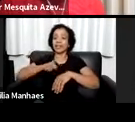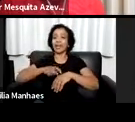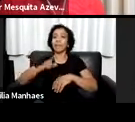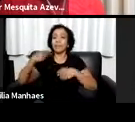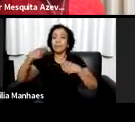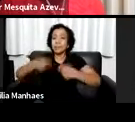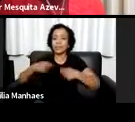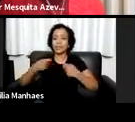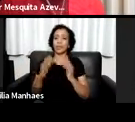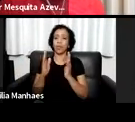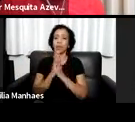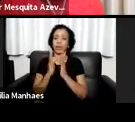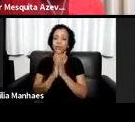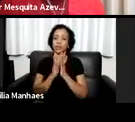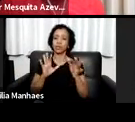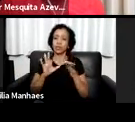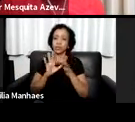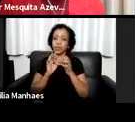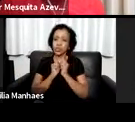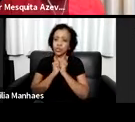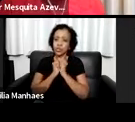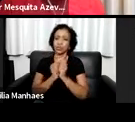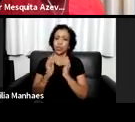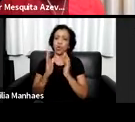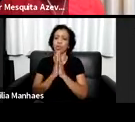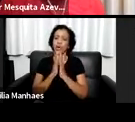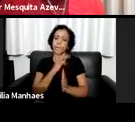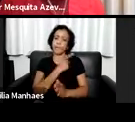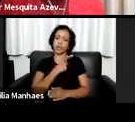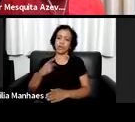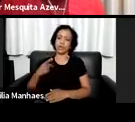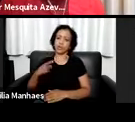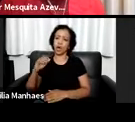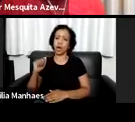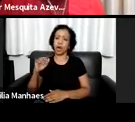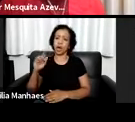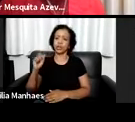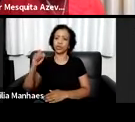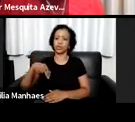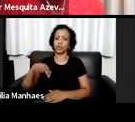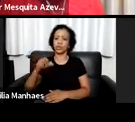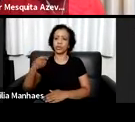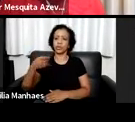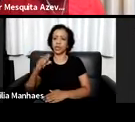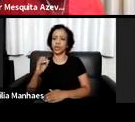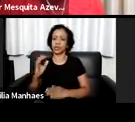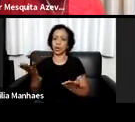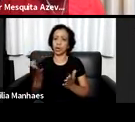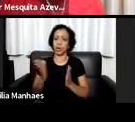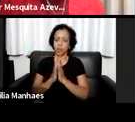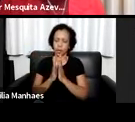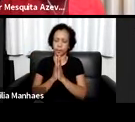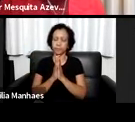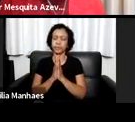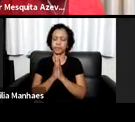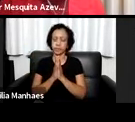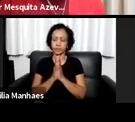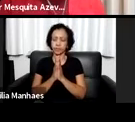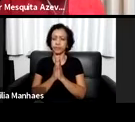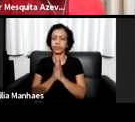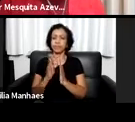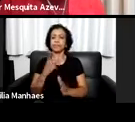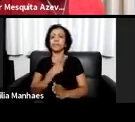precisando. Juntos agora, em oração com o pastor Adilson Santos, irmãos e irmãs em todo o Brasil. Fernando, tem o nome da